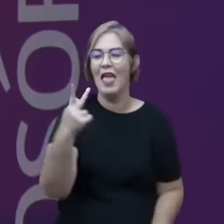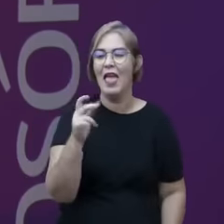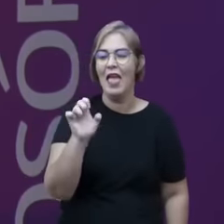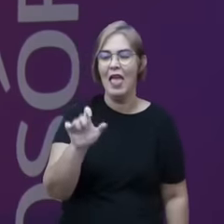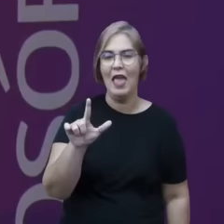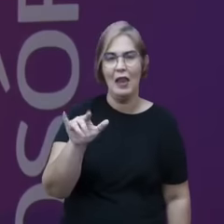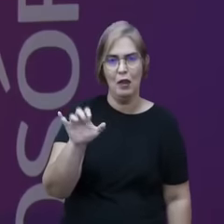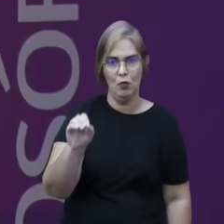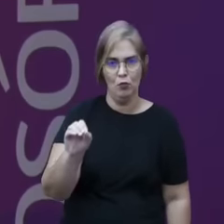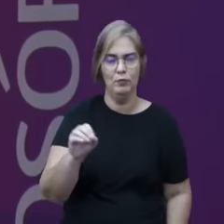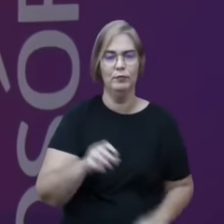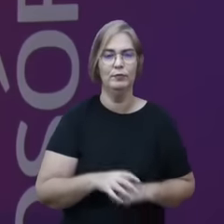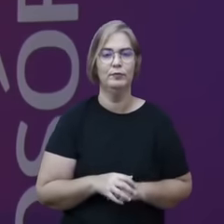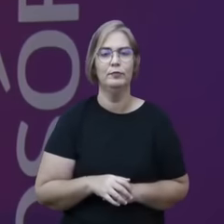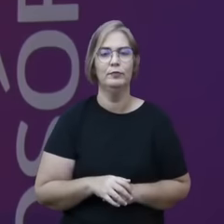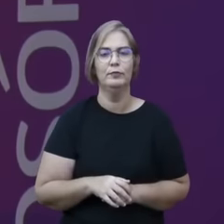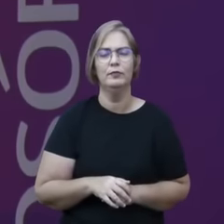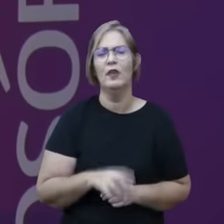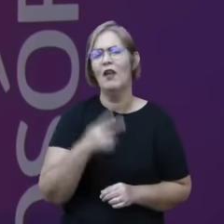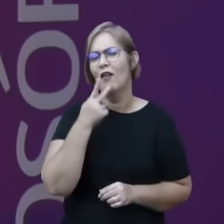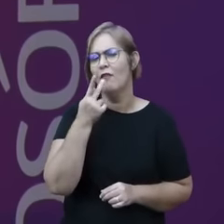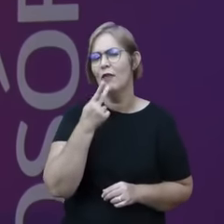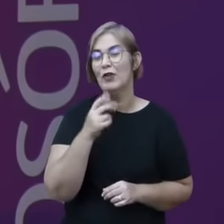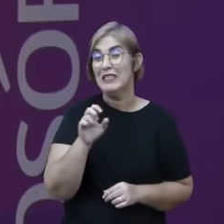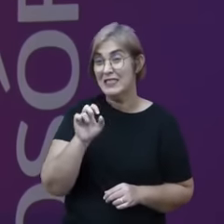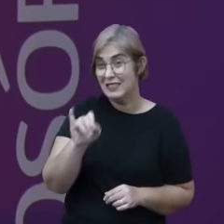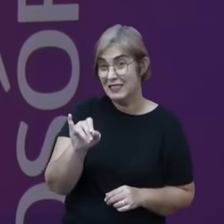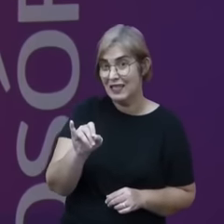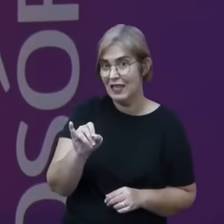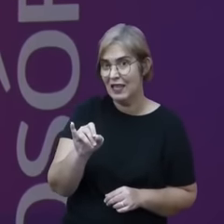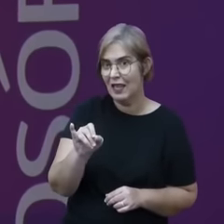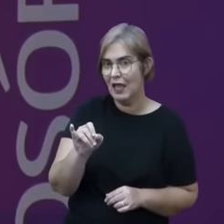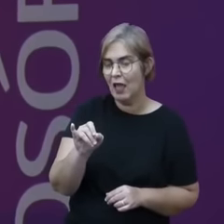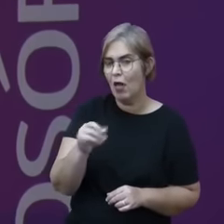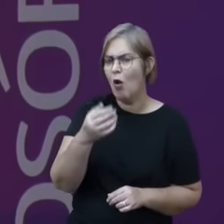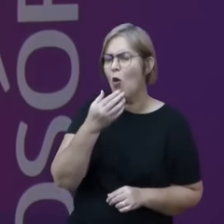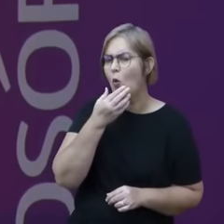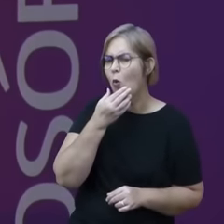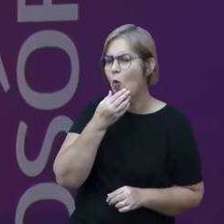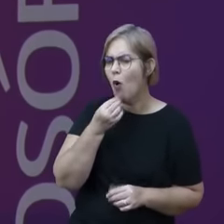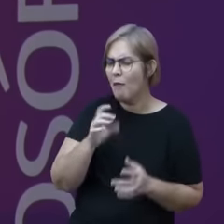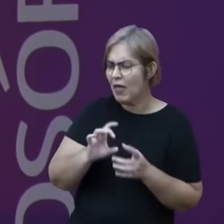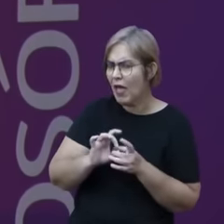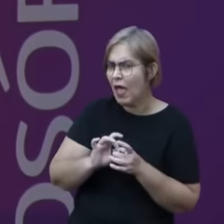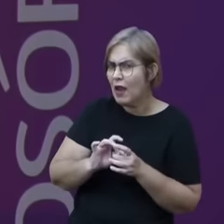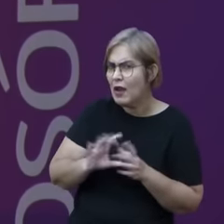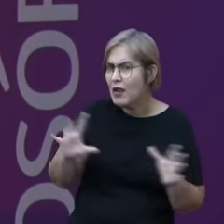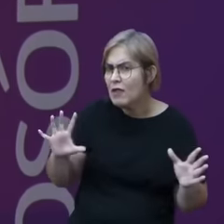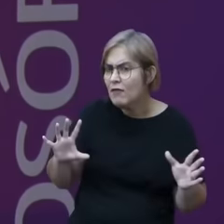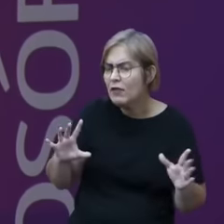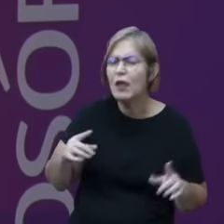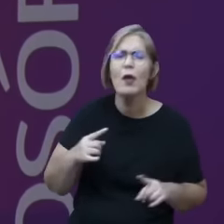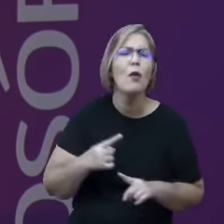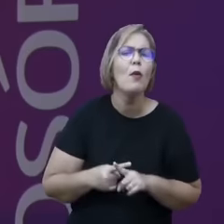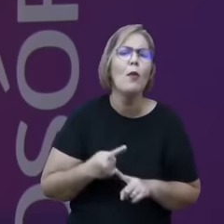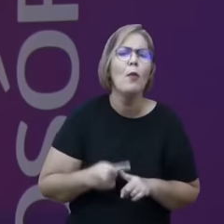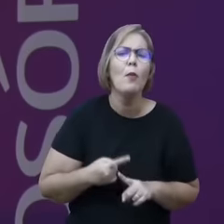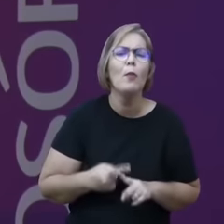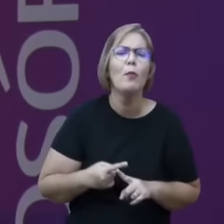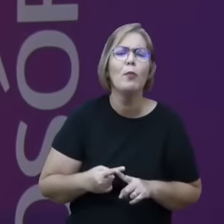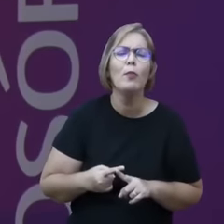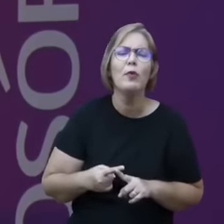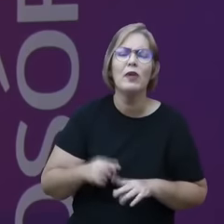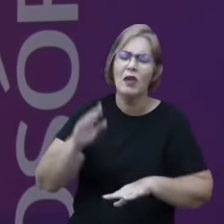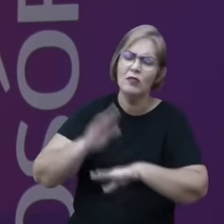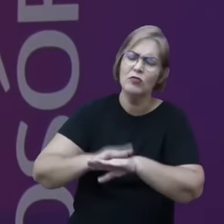Pires diz: "Eh, se o homem possui o livre arbítrio, por que razão é que as decisões e atitudes humanas se